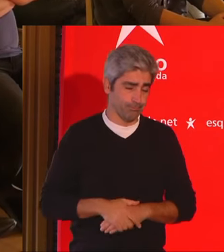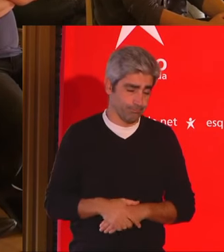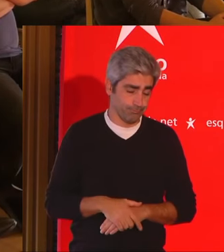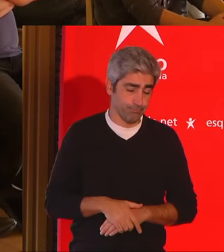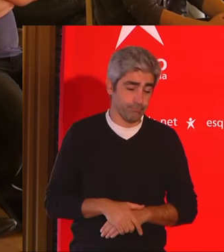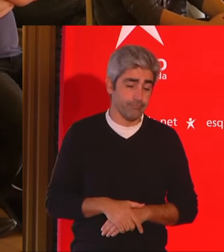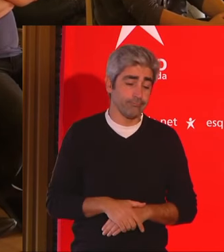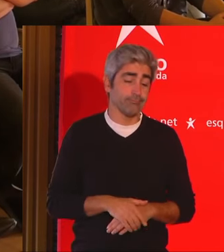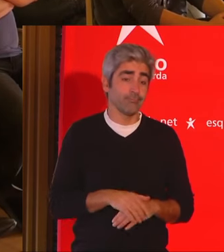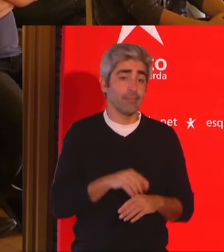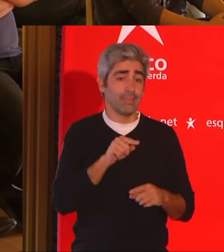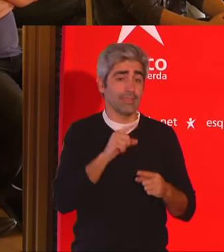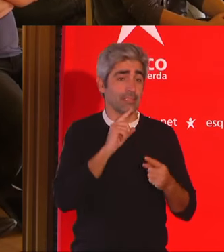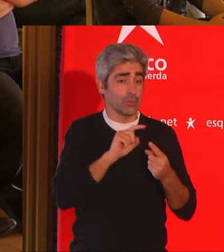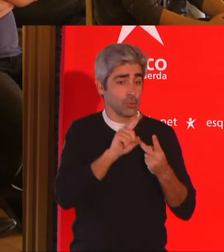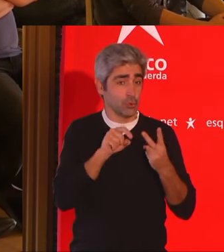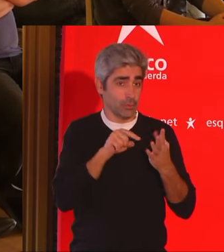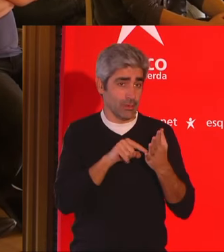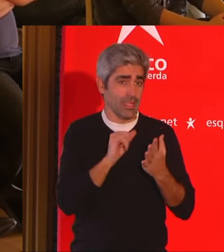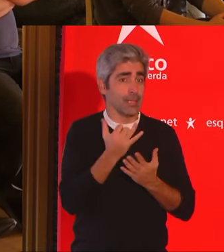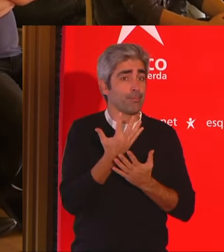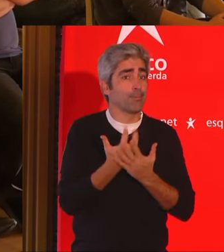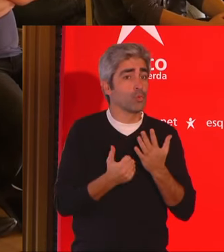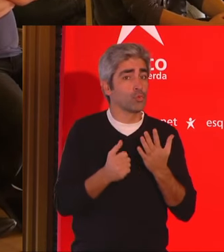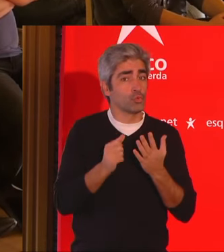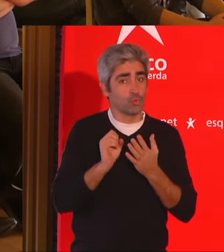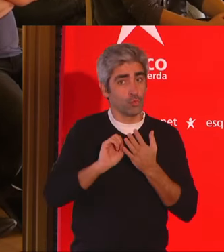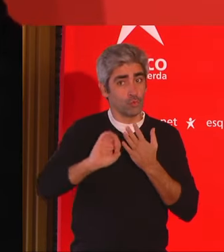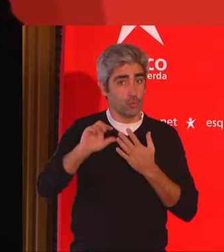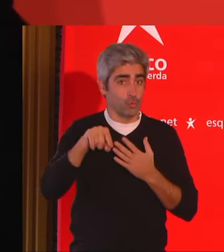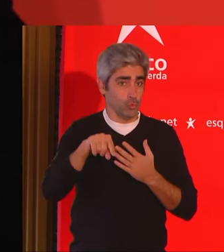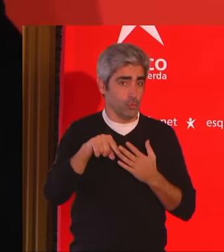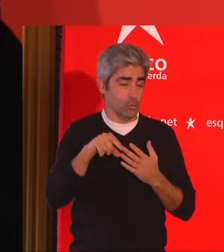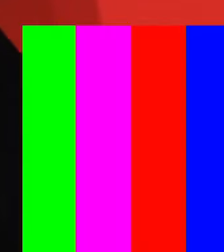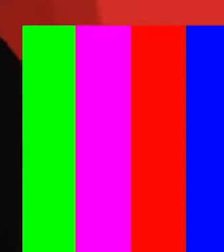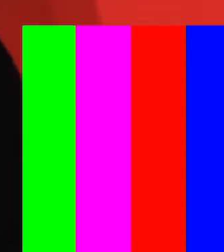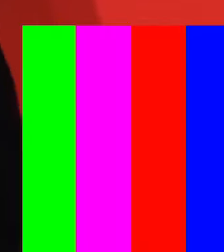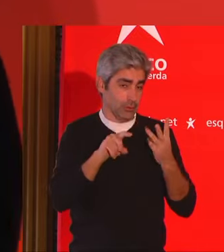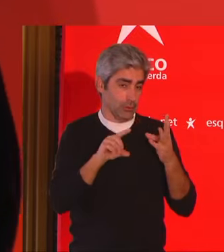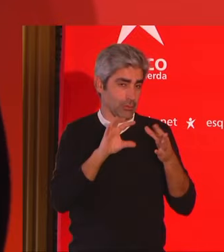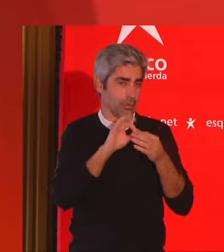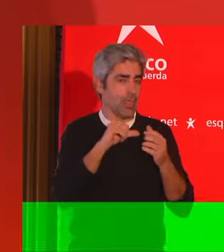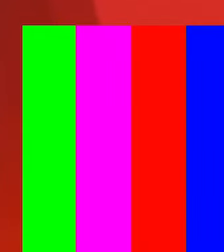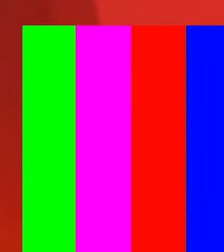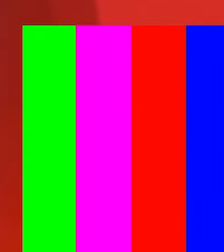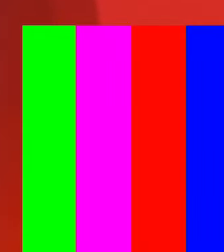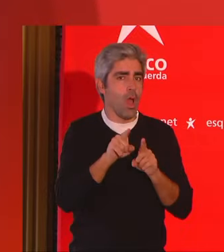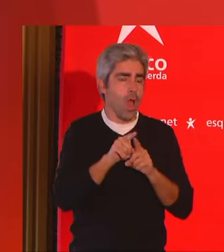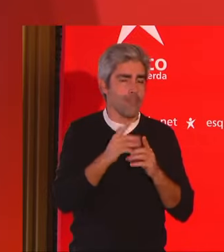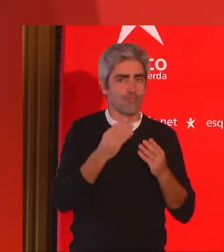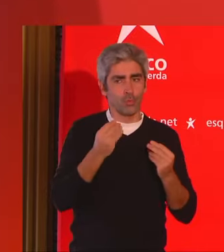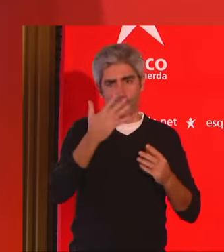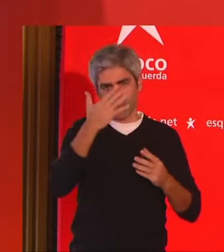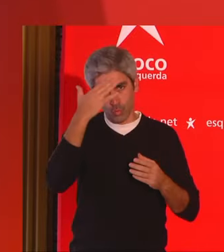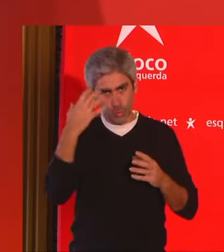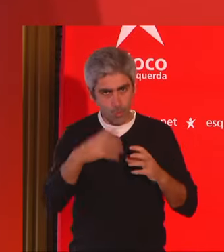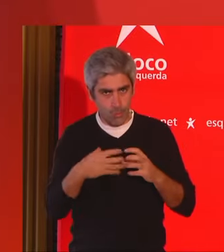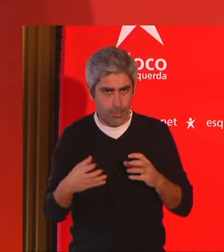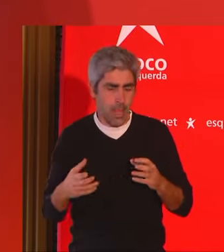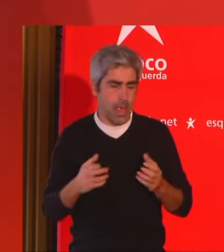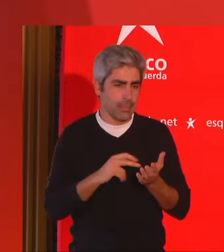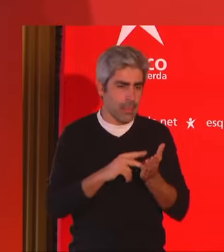Estas questões dos impostos são apresentadas como normalmente, e não é por acaso, como de grande complexidade técnica. E